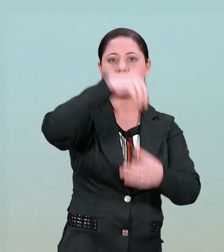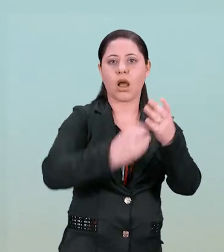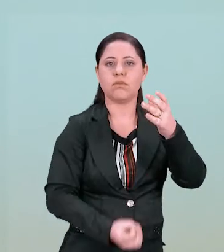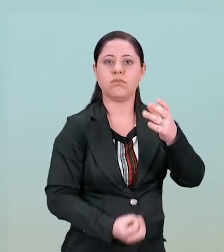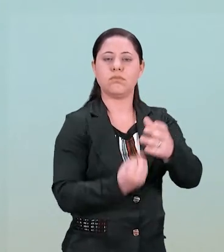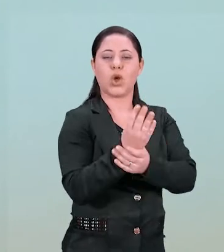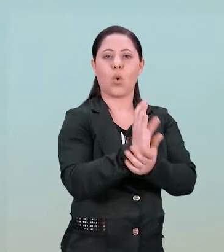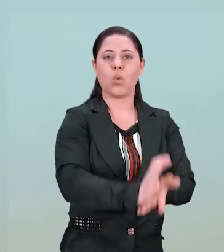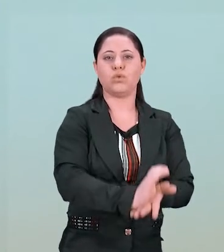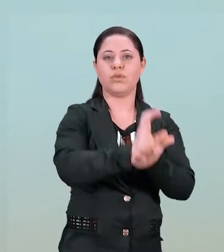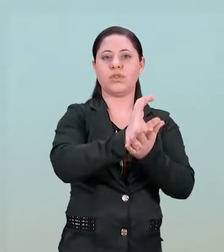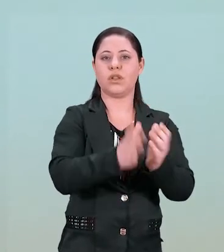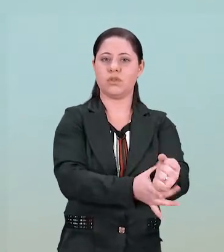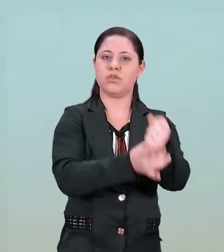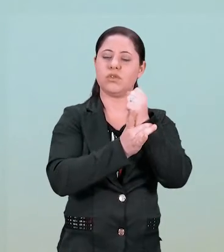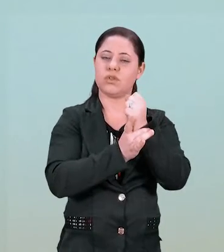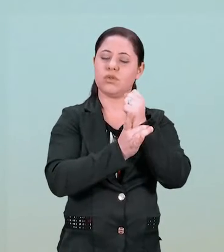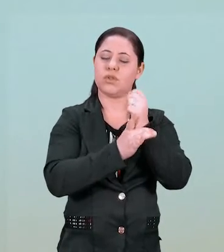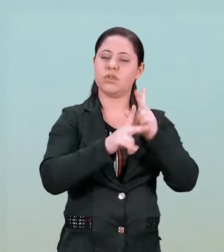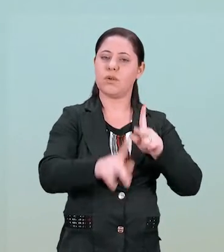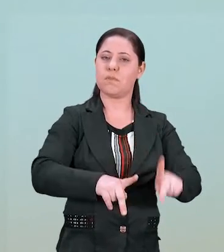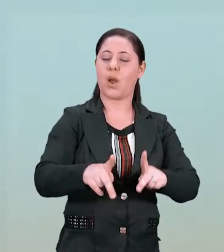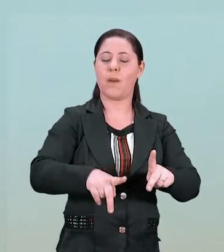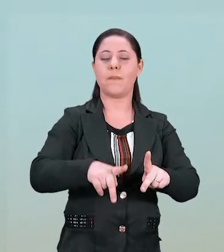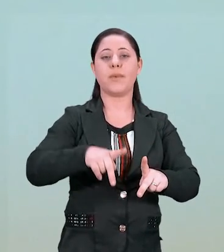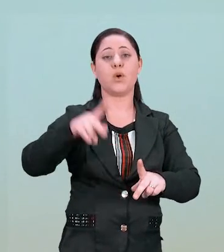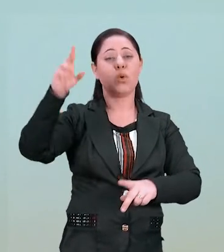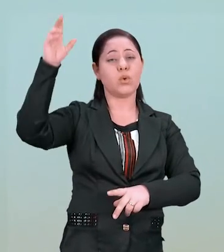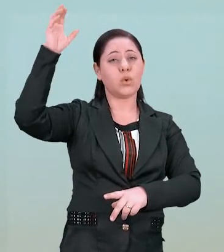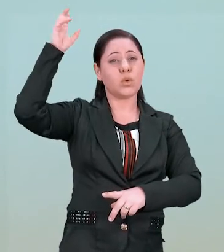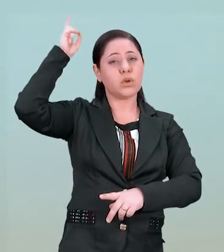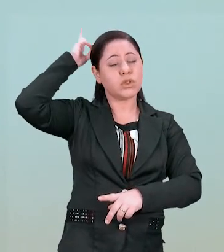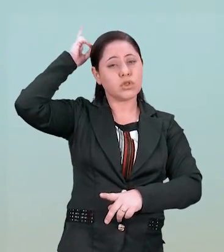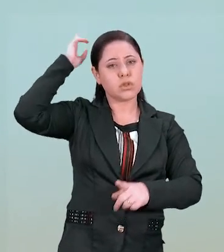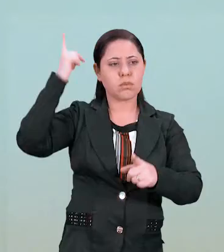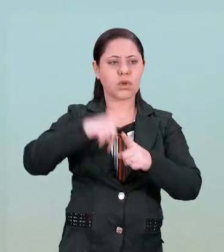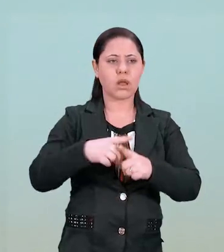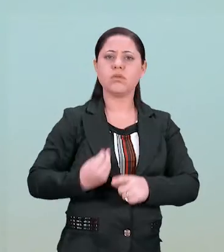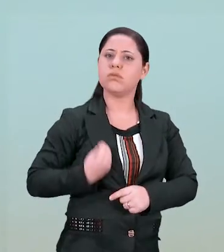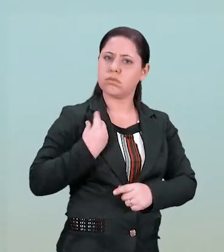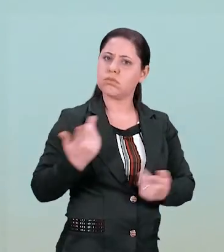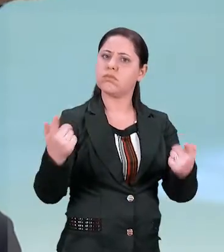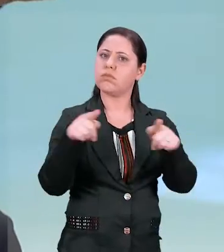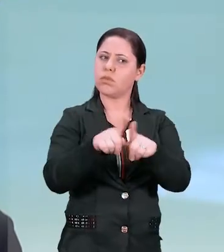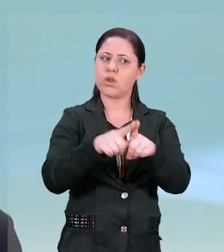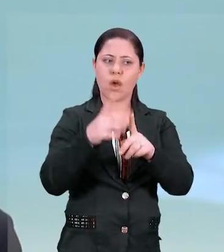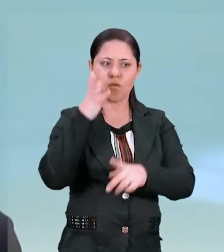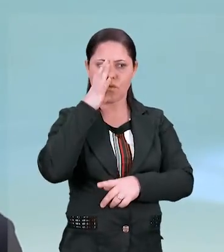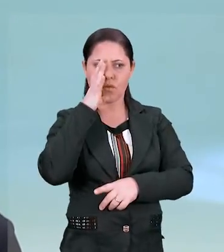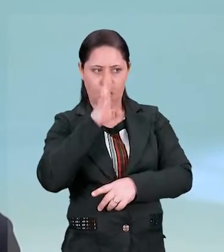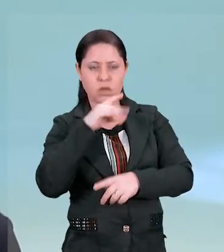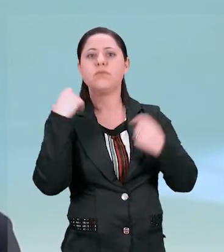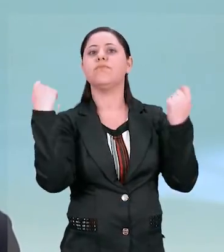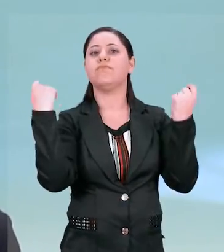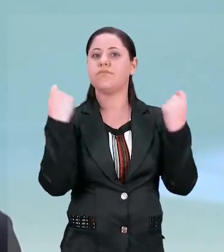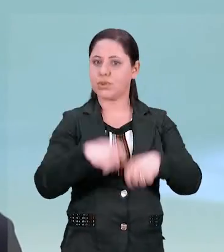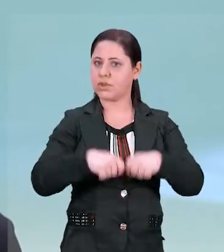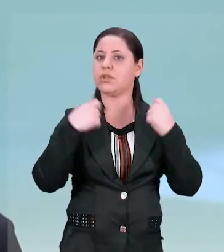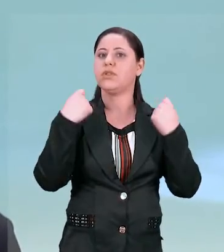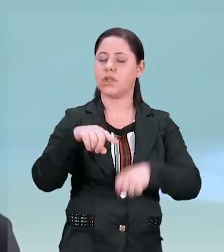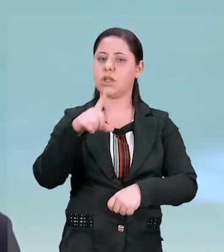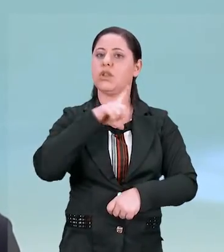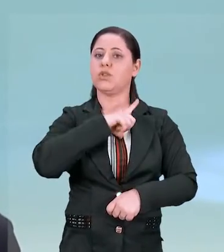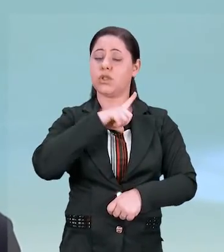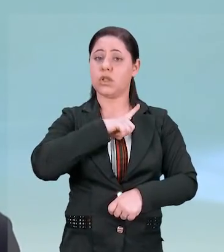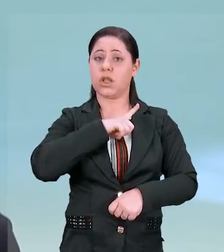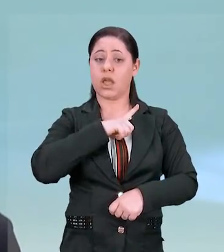Segurança Indígena do país, composto de indígenas, porque eles também estão enxergando a necessidade de ter a presença